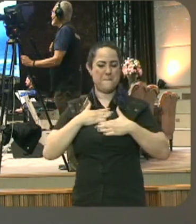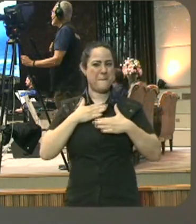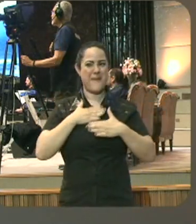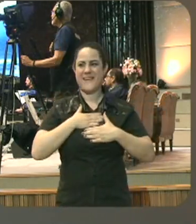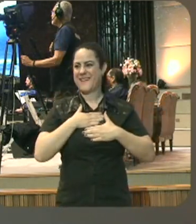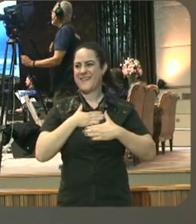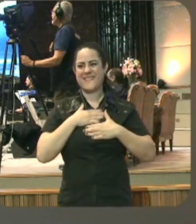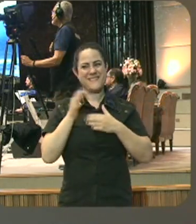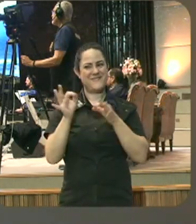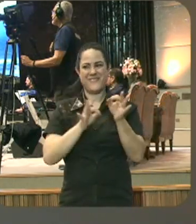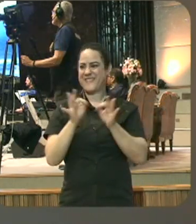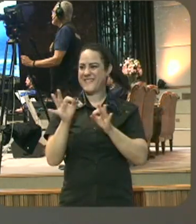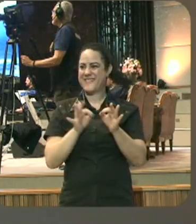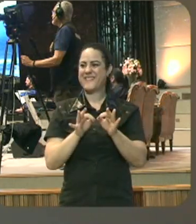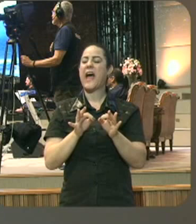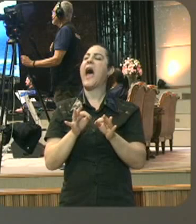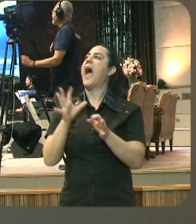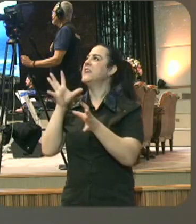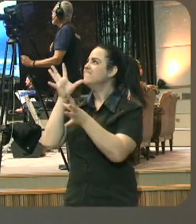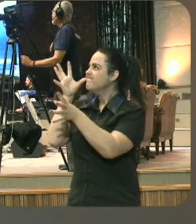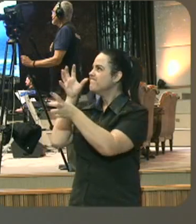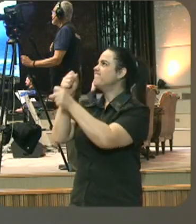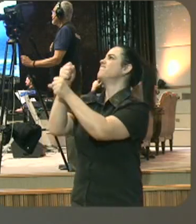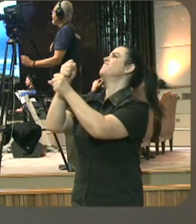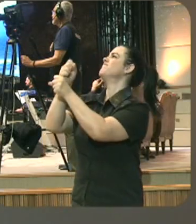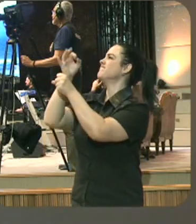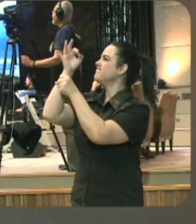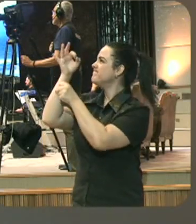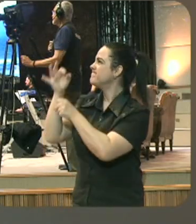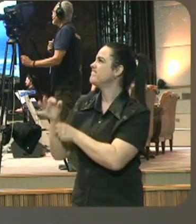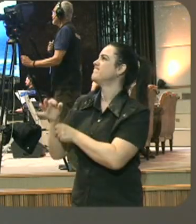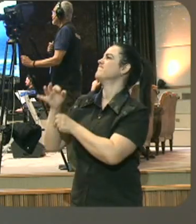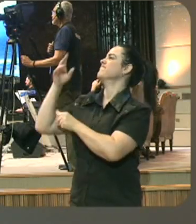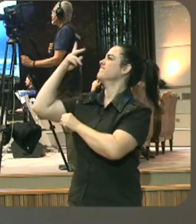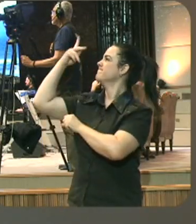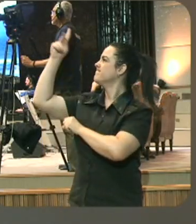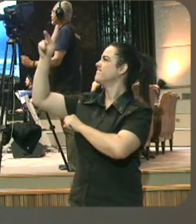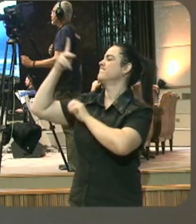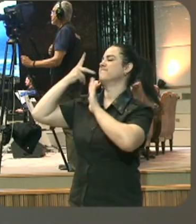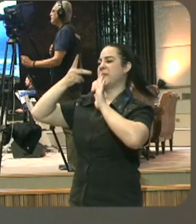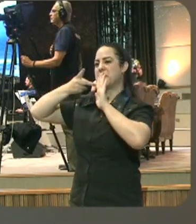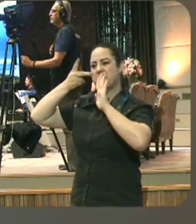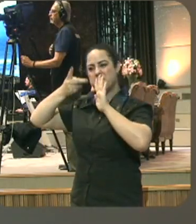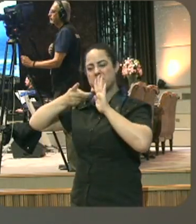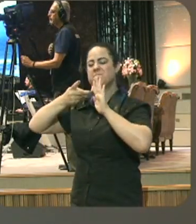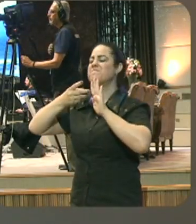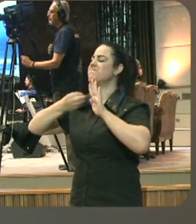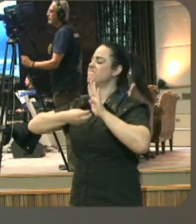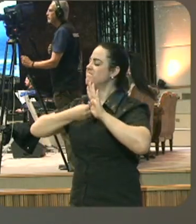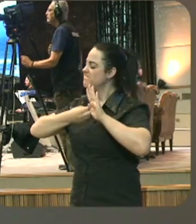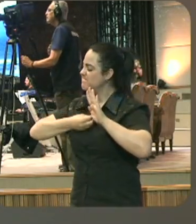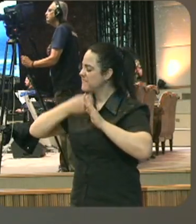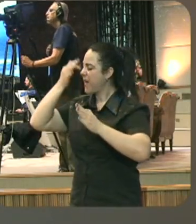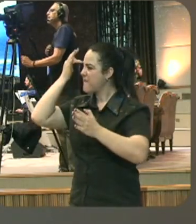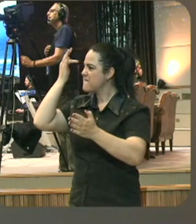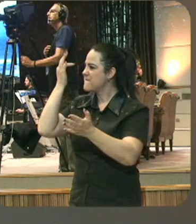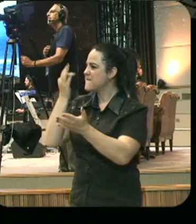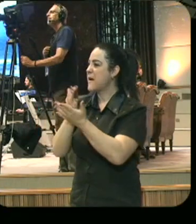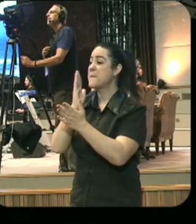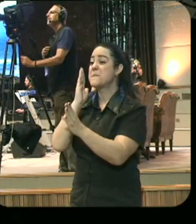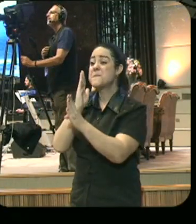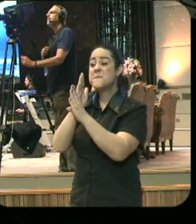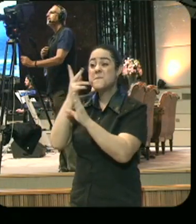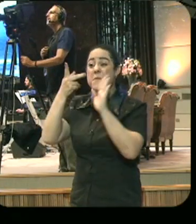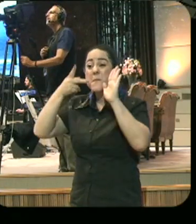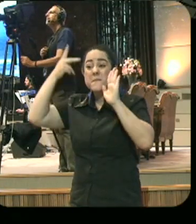gente toma por fé essa promessa, acalenta no coração e vive na fé dessa promessa que Deus